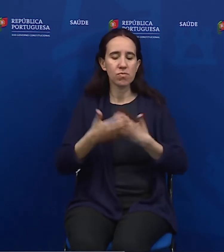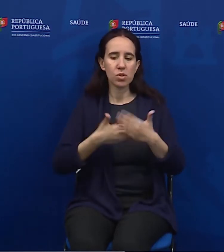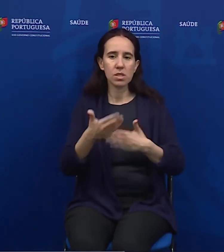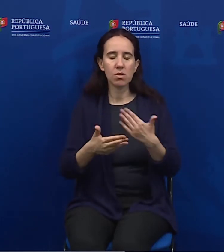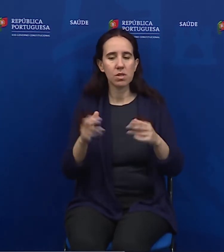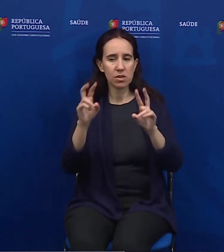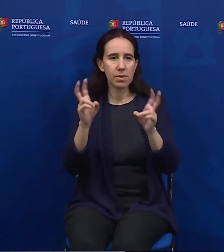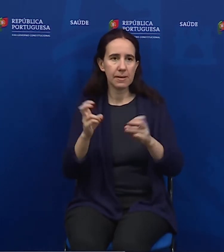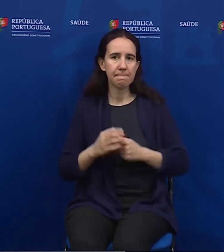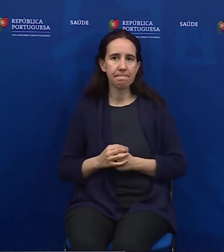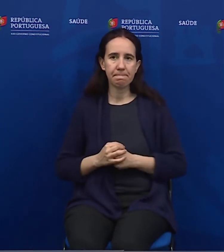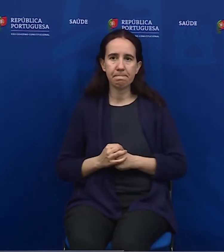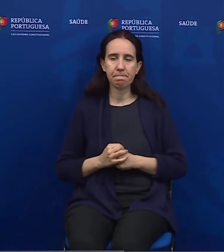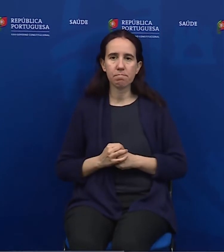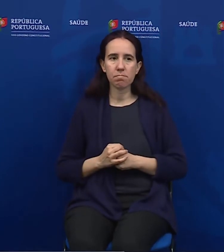processo e nesta matéria.